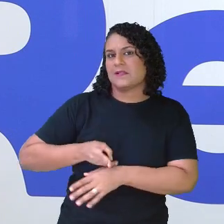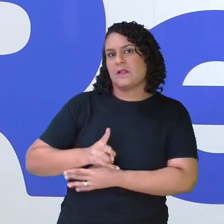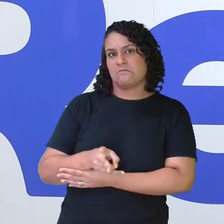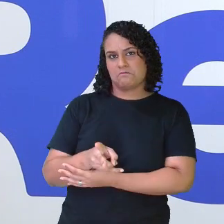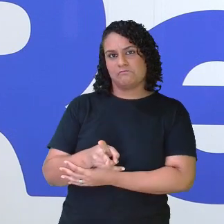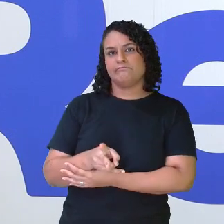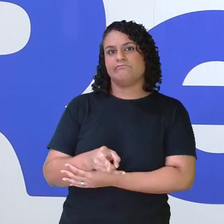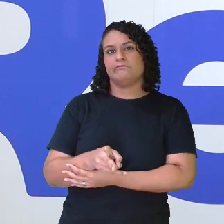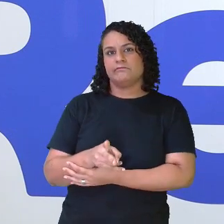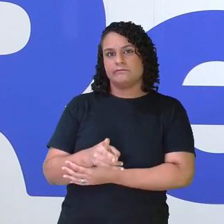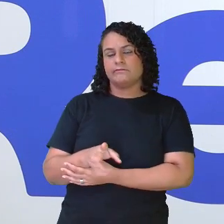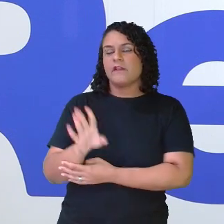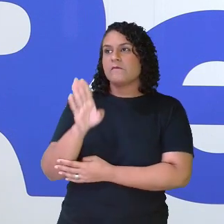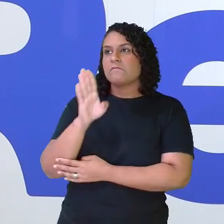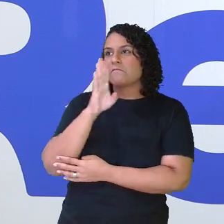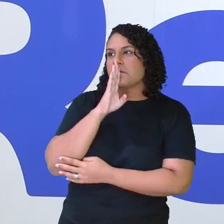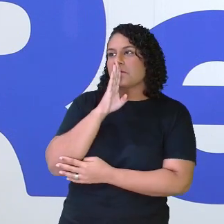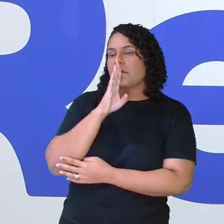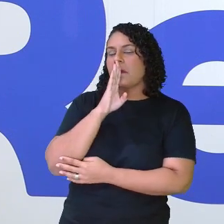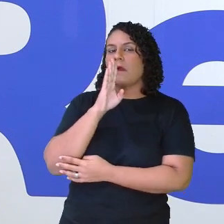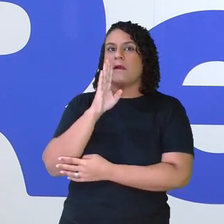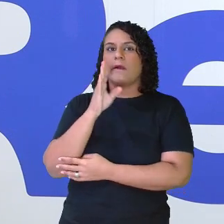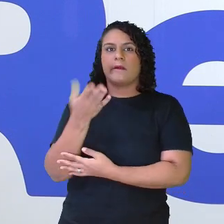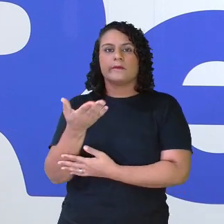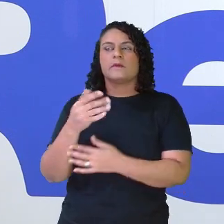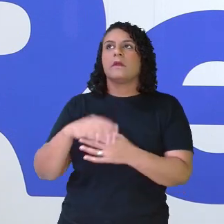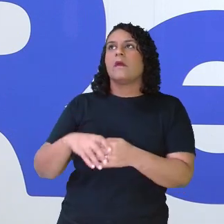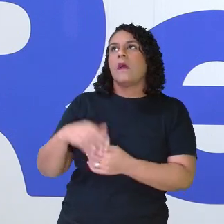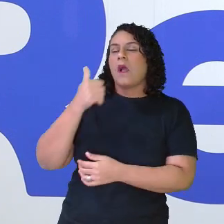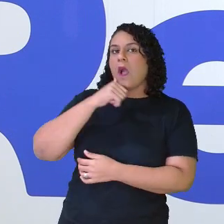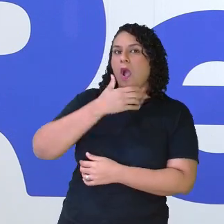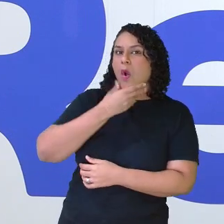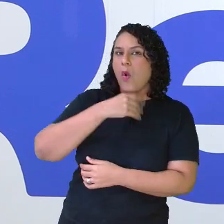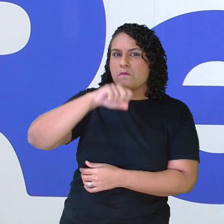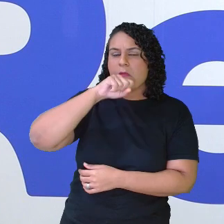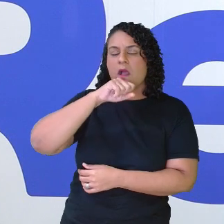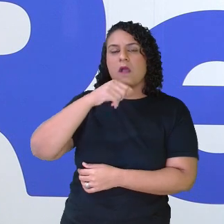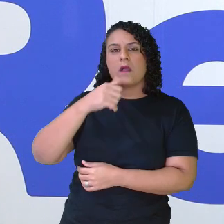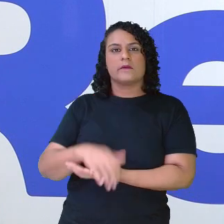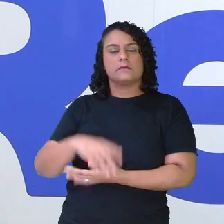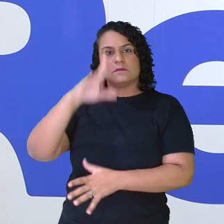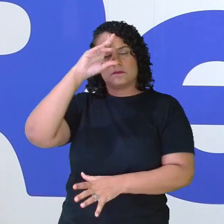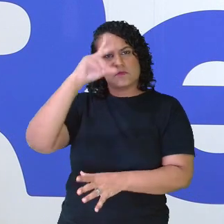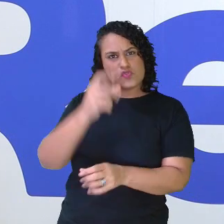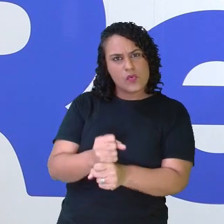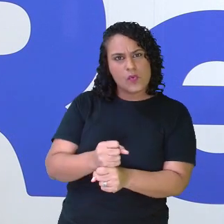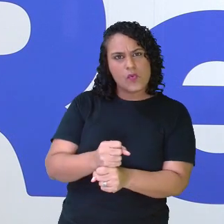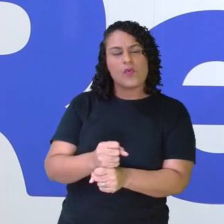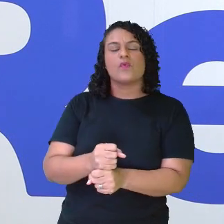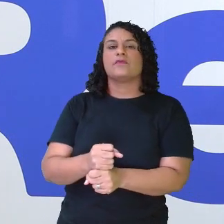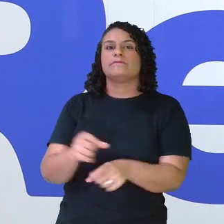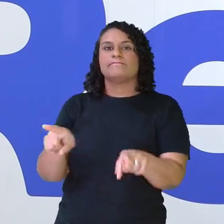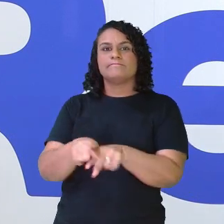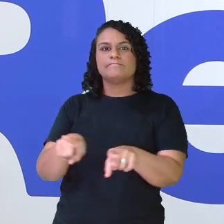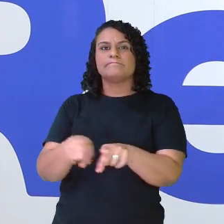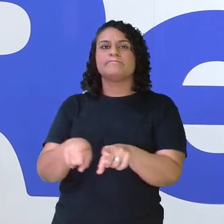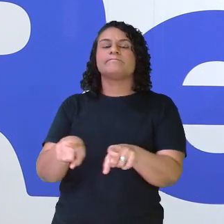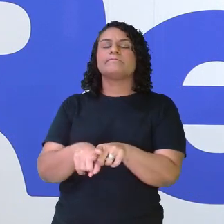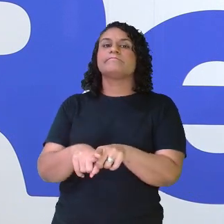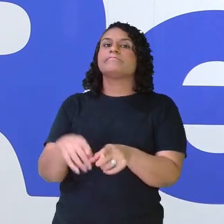sentidos, aos seus maridos, aos seus pais, aos senhores. A gente vinha de uma